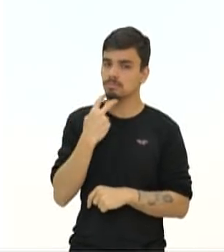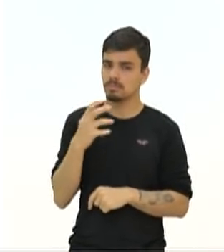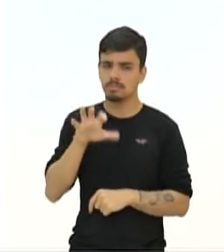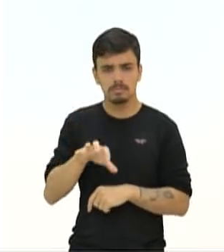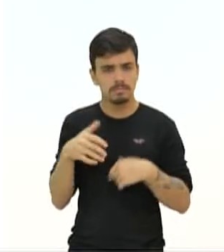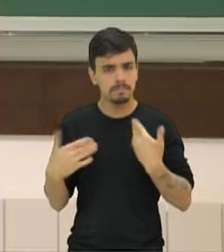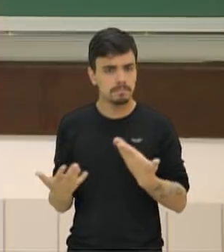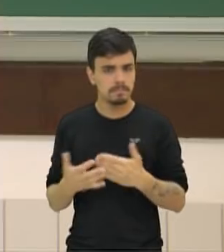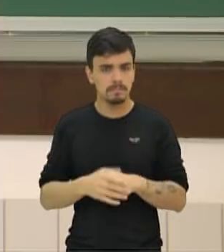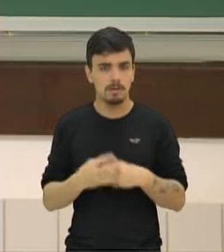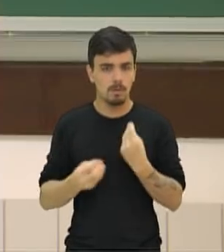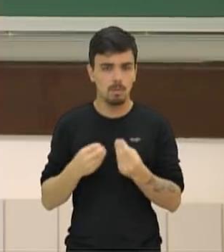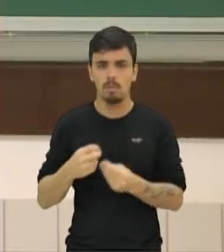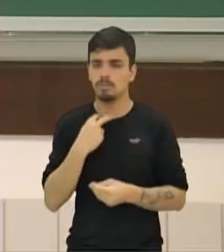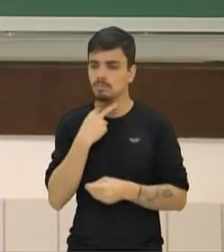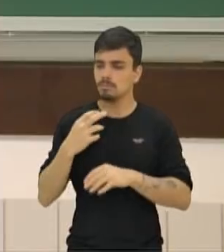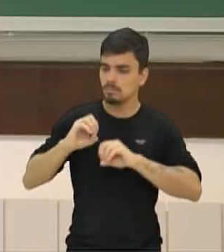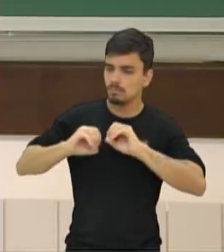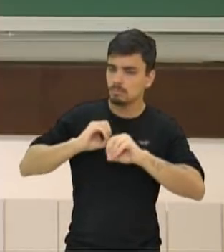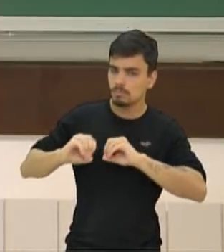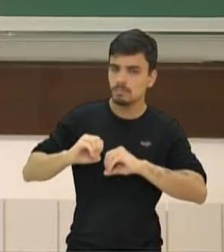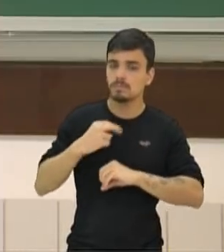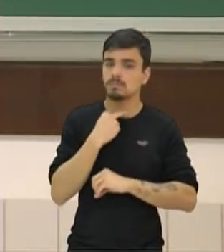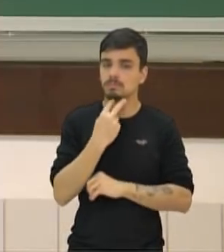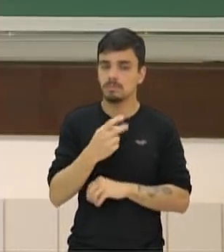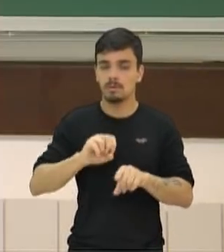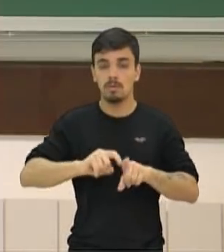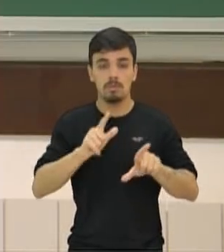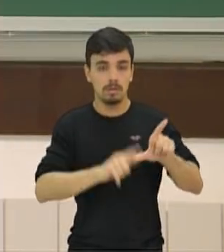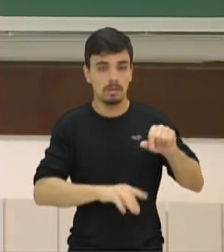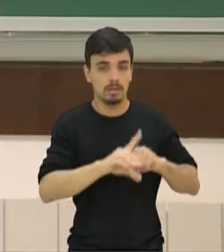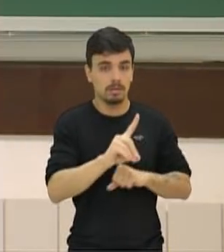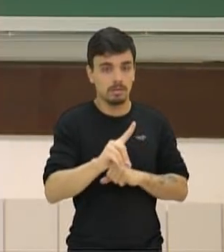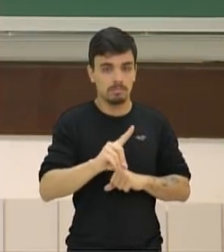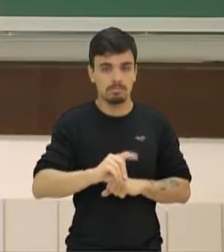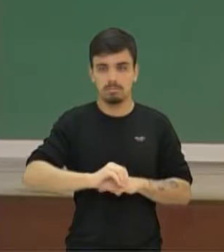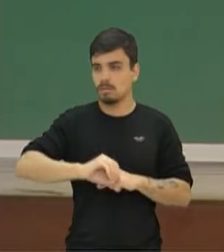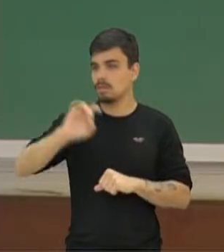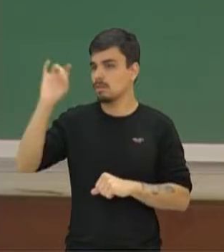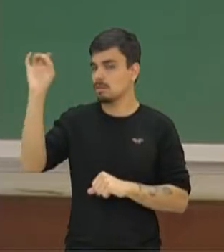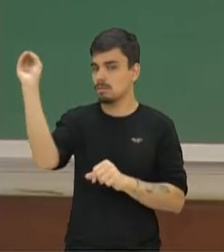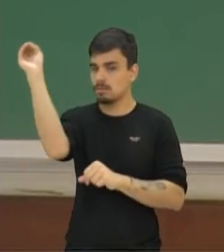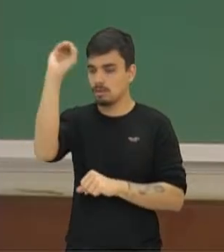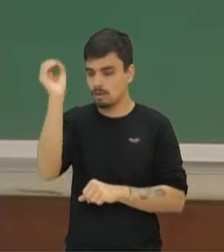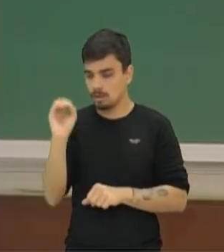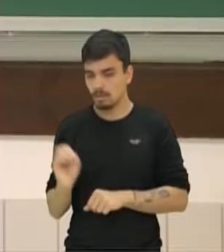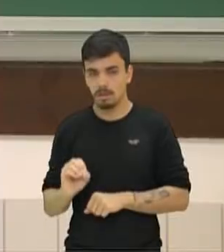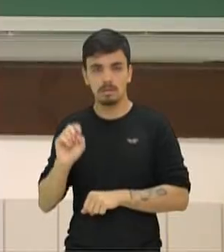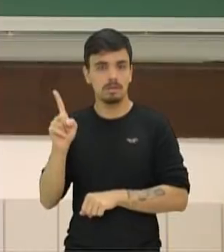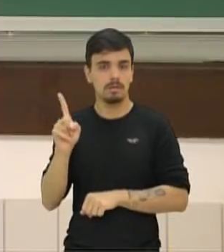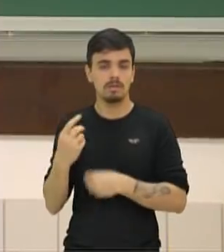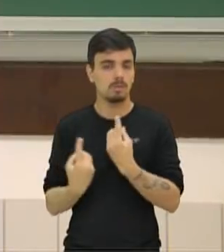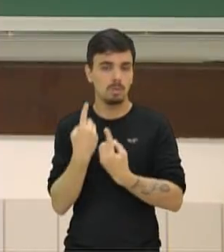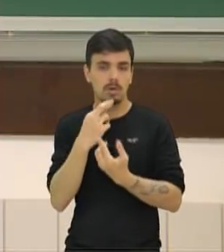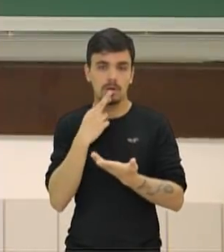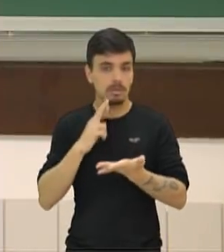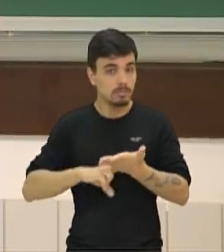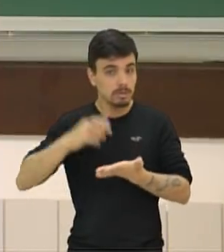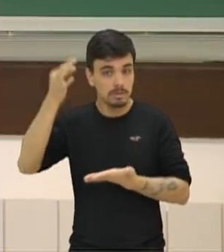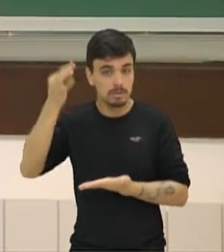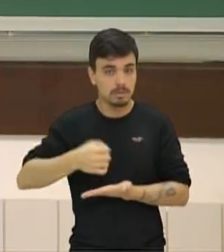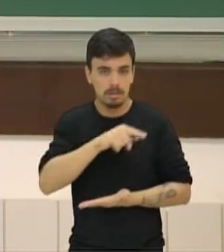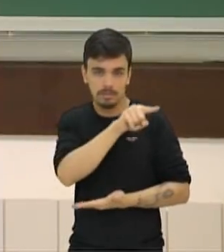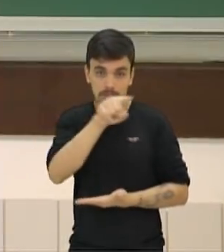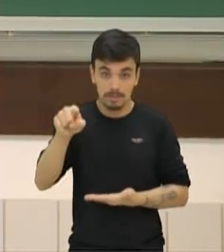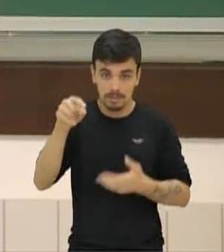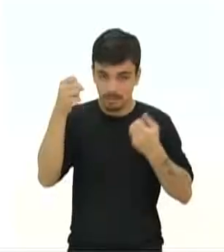Será que era para como projetar a voz? Ou letra D, nenhuma das alternativas. Qual é a resposta correta? É